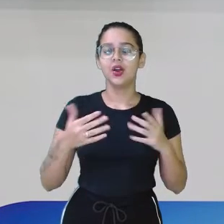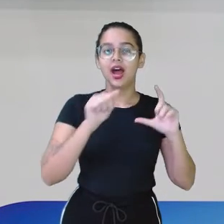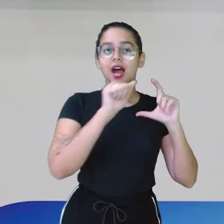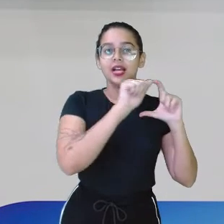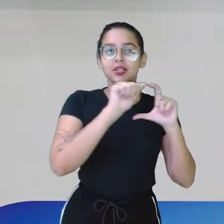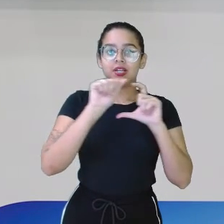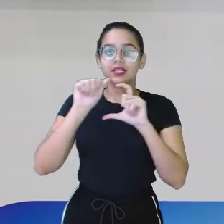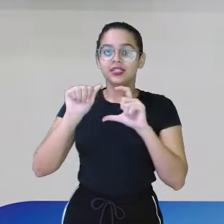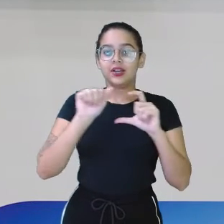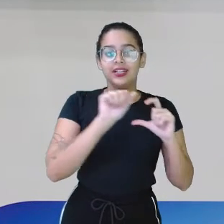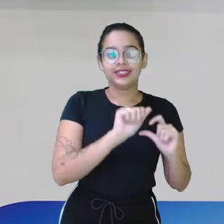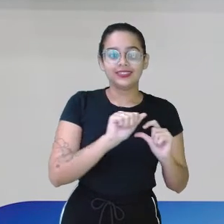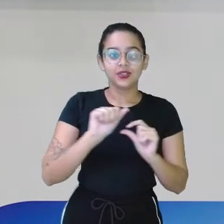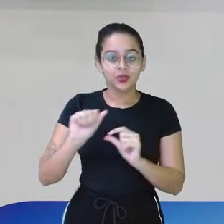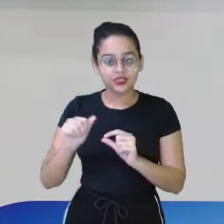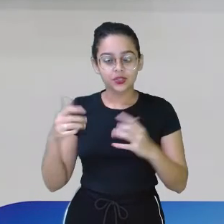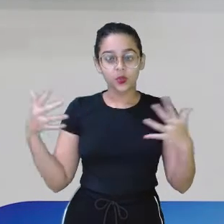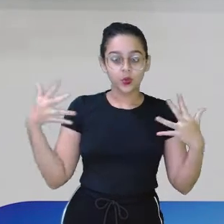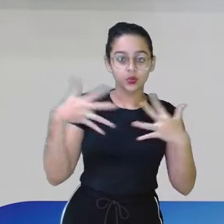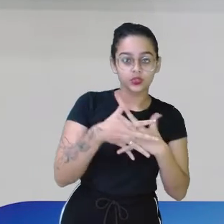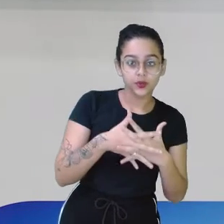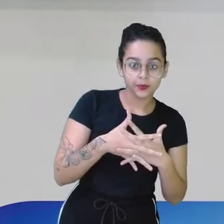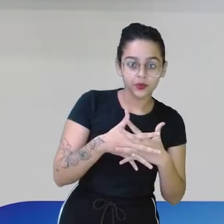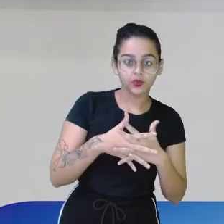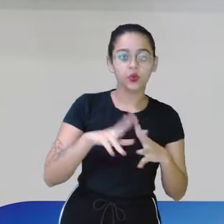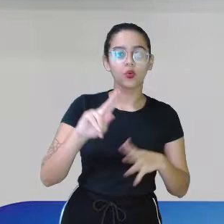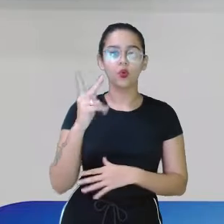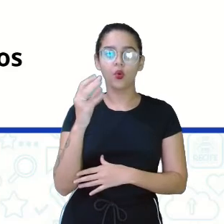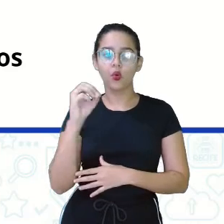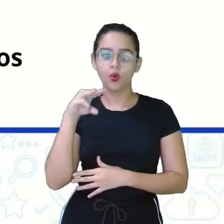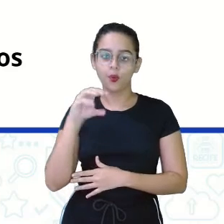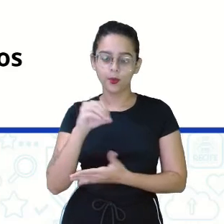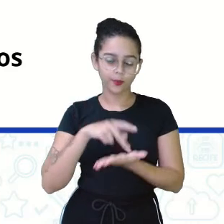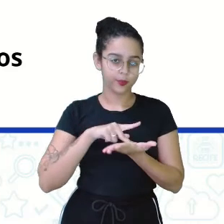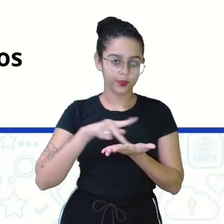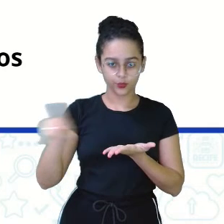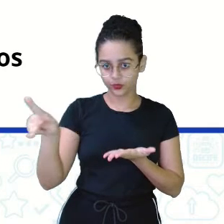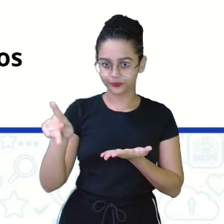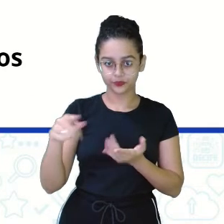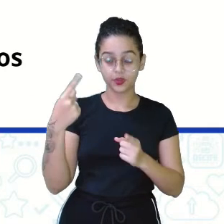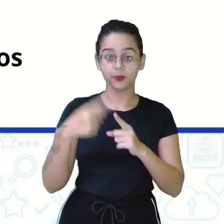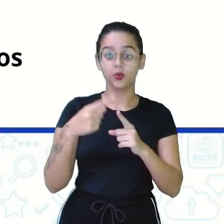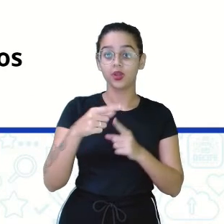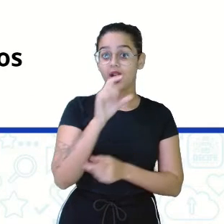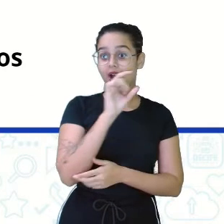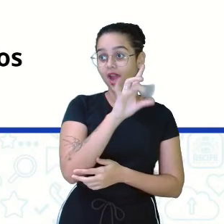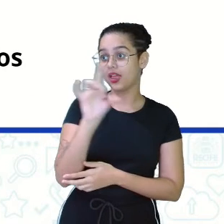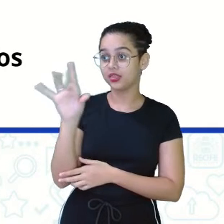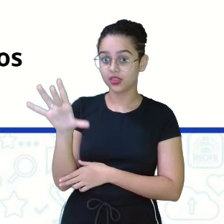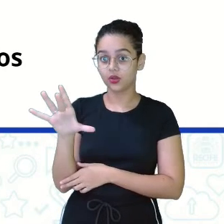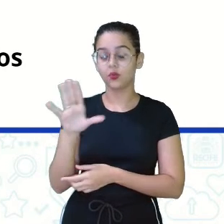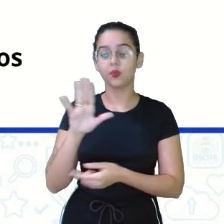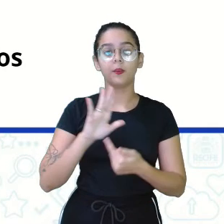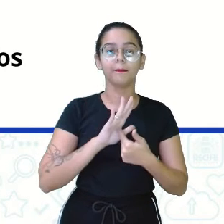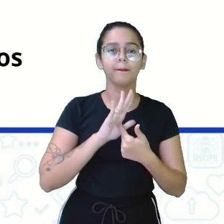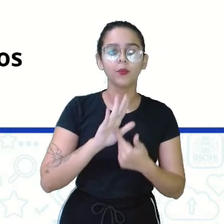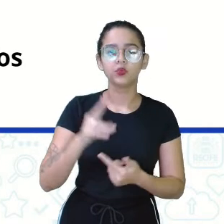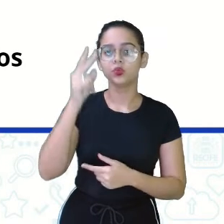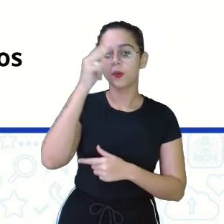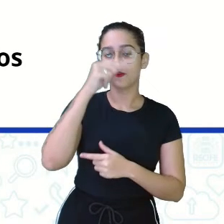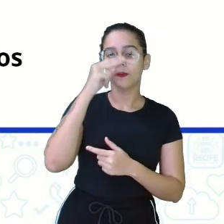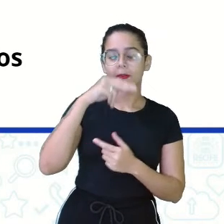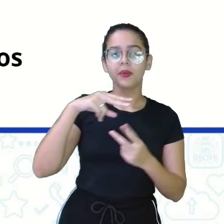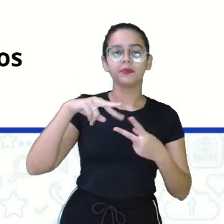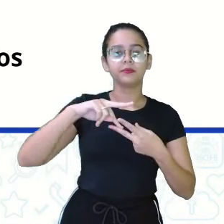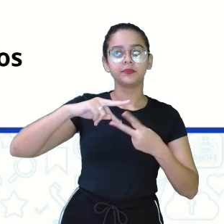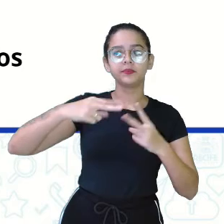azão, azinho, azinho, cruzamento entre homozigotos puros. Porque cada um deles apresenta o mesmo alelo,